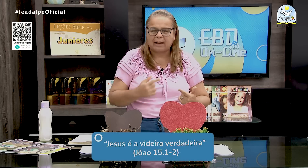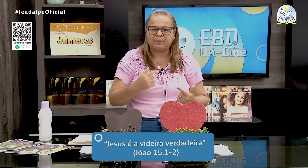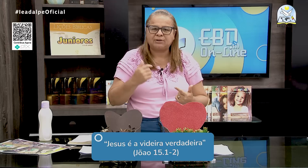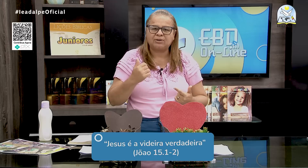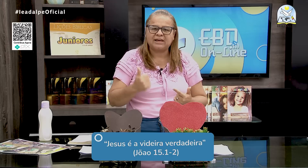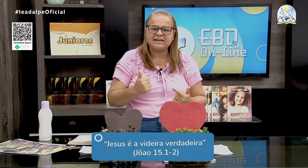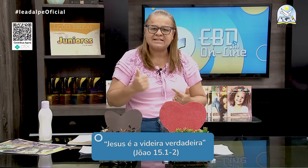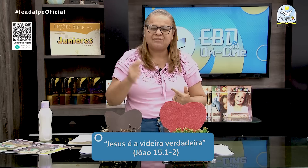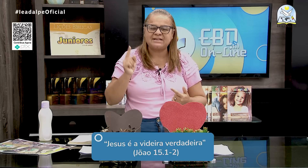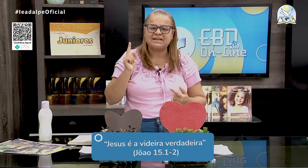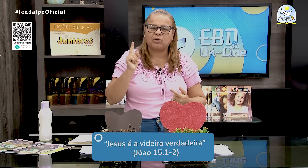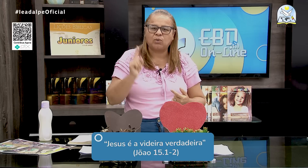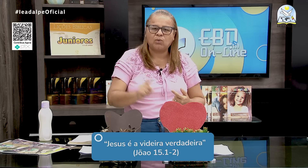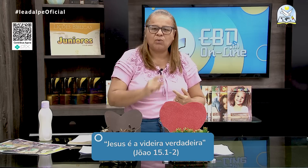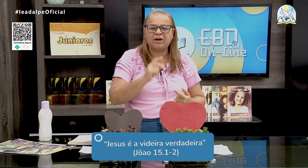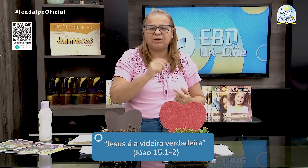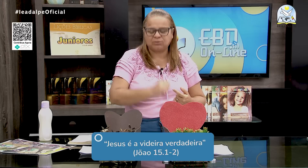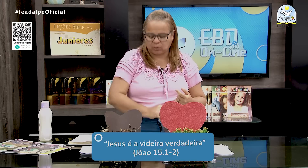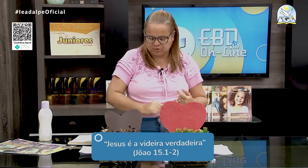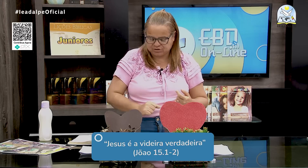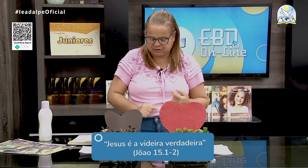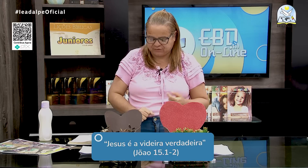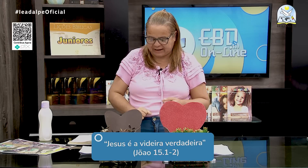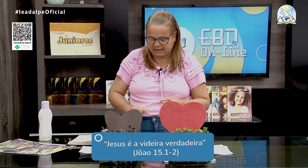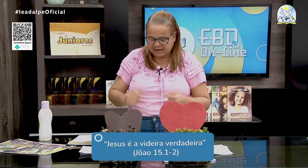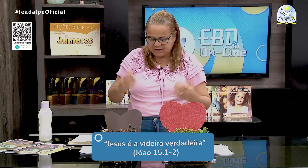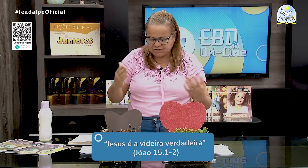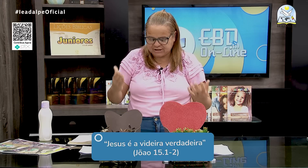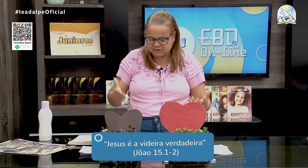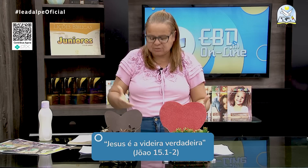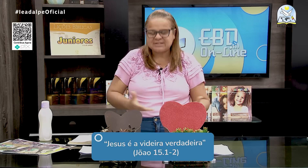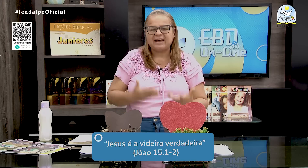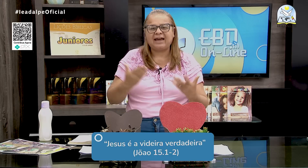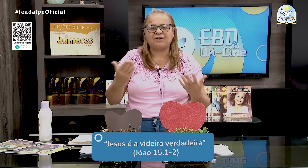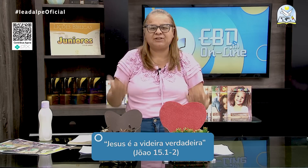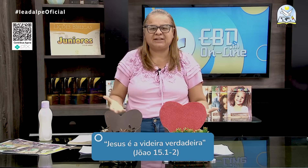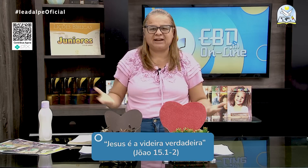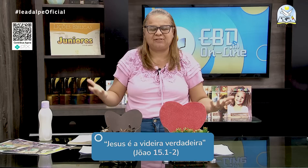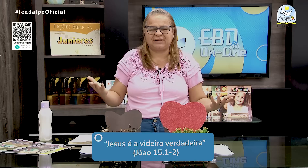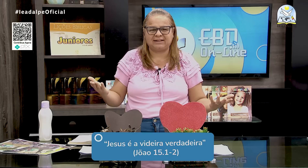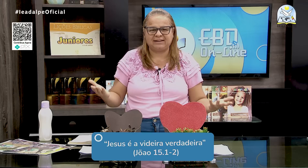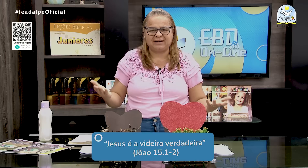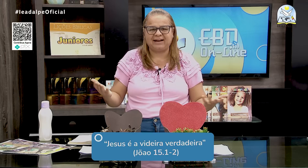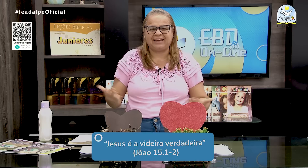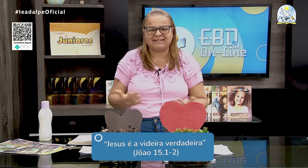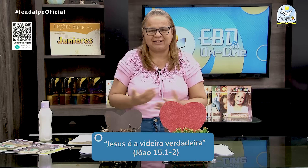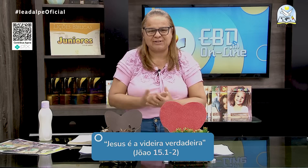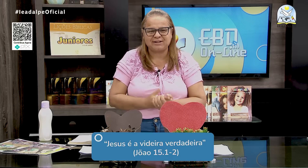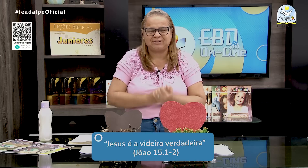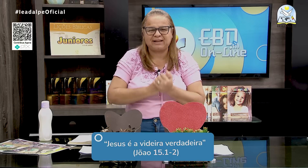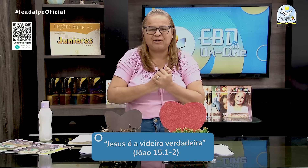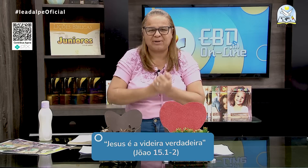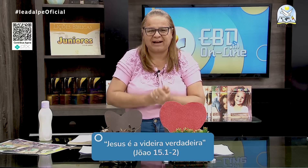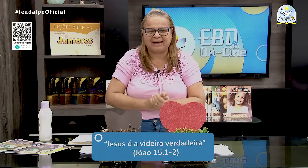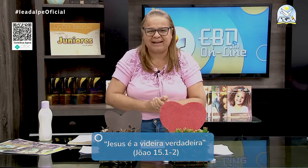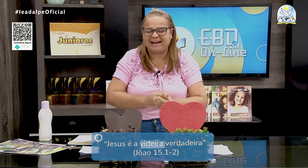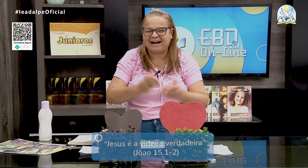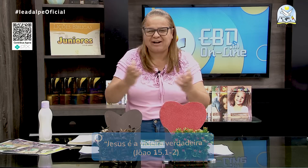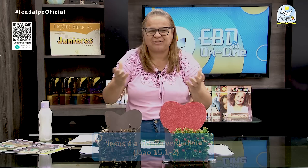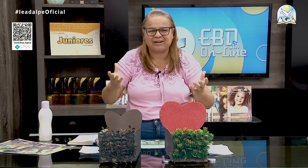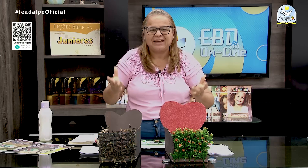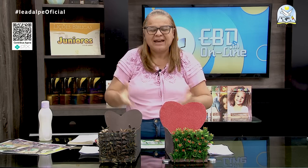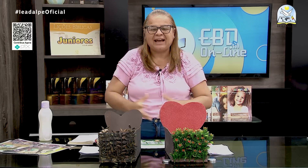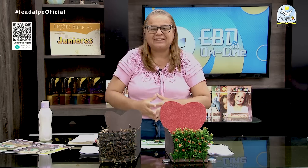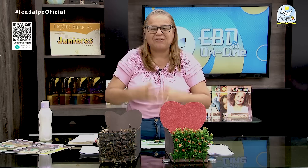de João Capítulo 15 versículo 1 e o 2 que fala Jesus é a videira verdadeira Eita Nossa não tem como errar